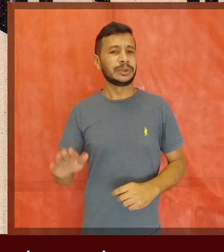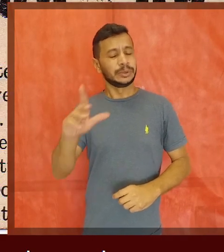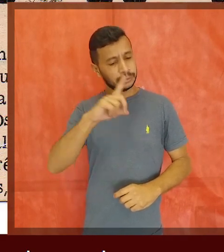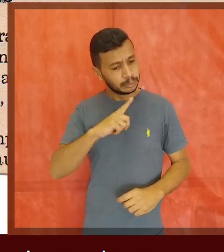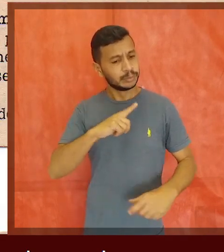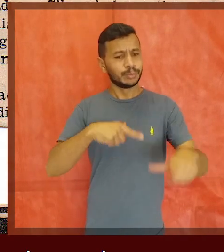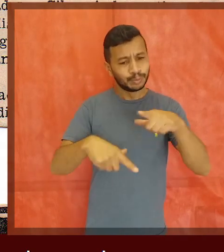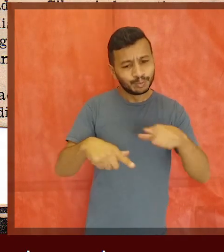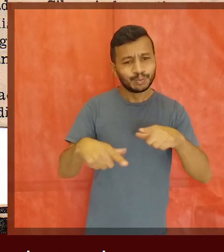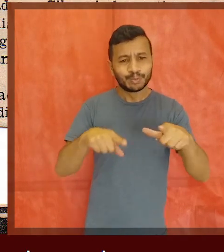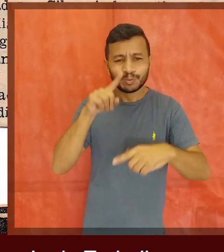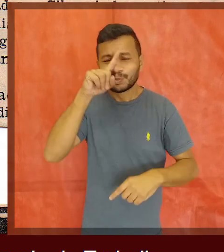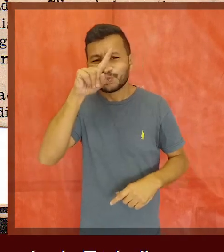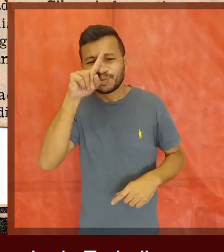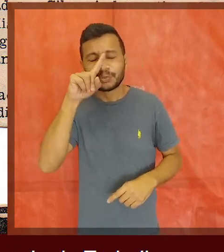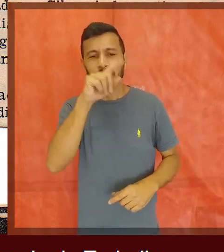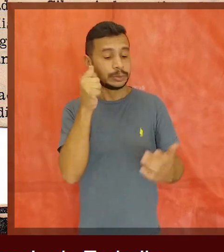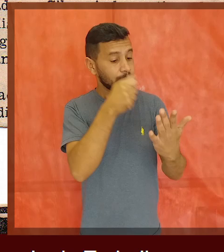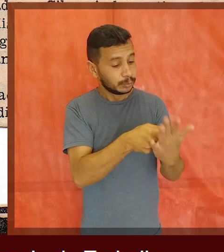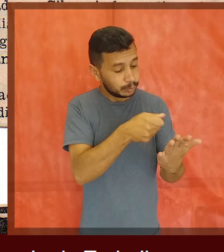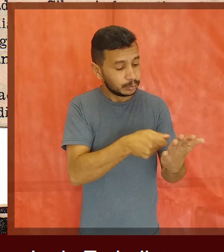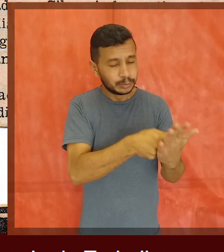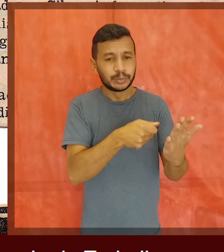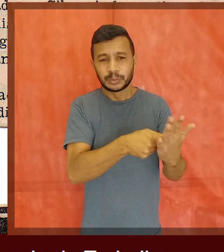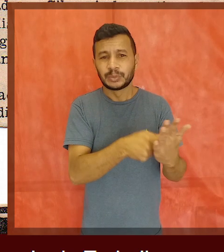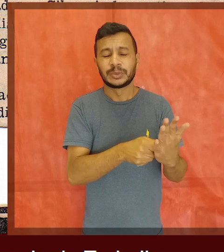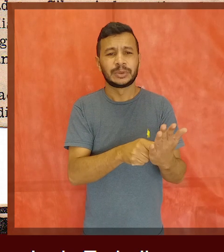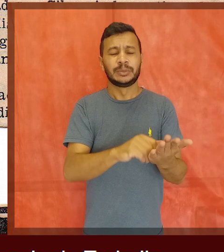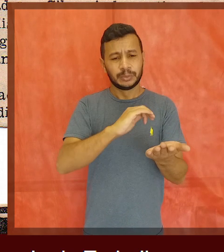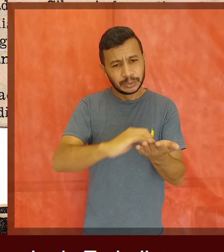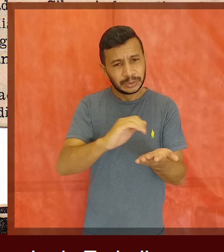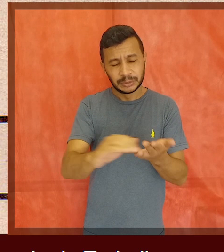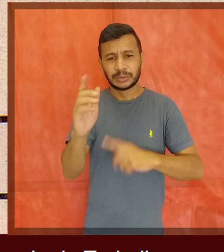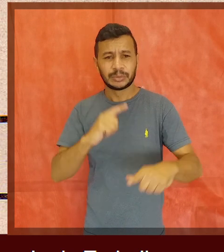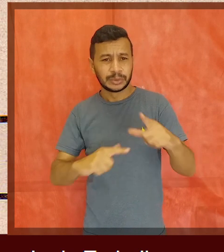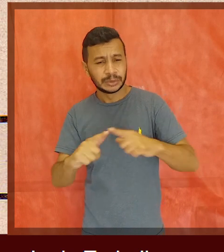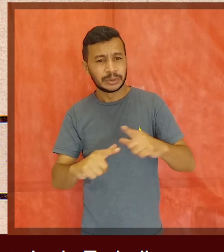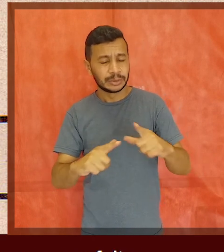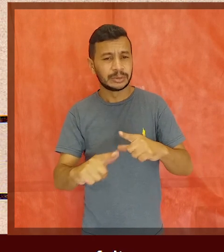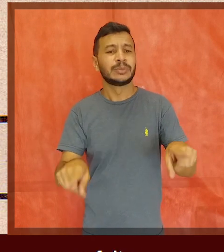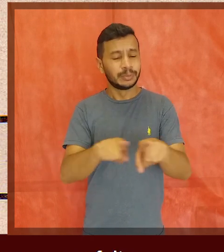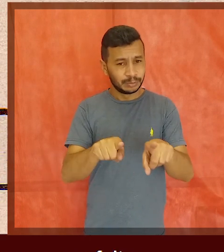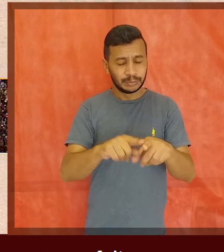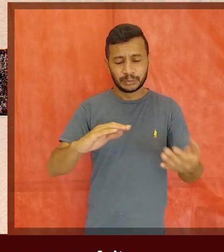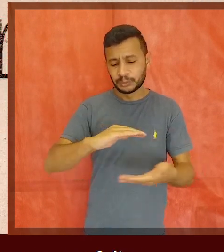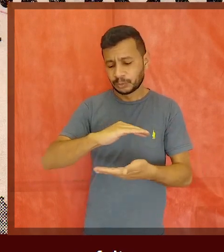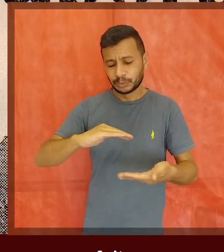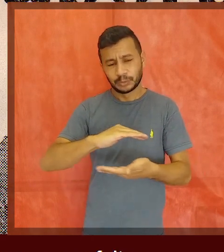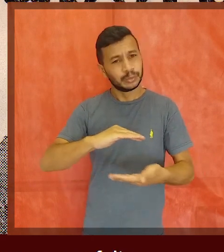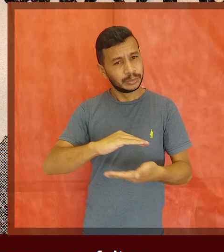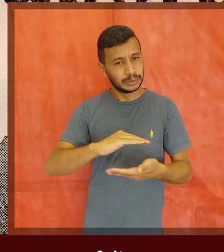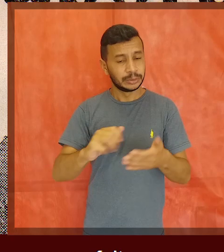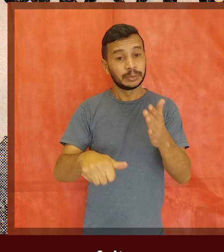dos serviços perigosos. Batemos na porta da Secretaria do Trabalho, da Subdelegacia do Trabalho e da Fundacentro, e